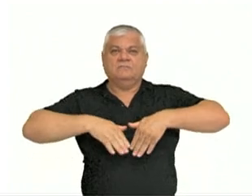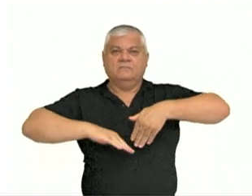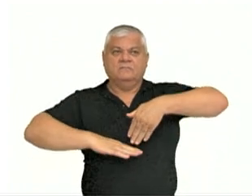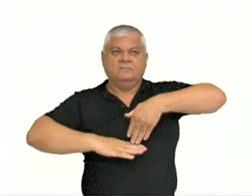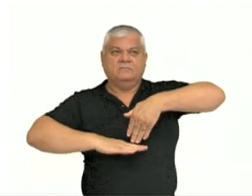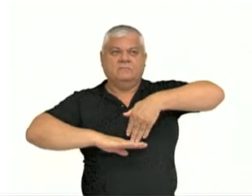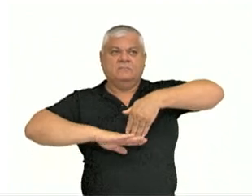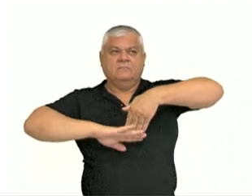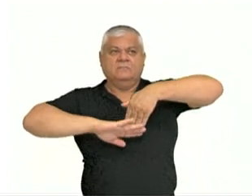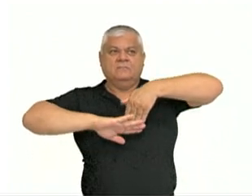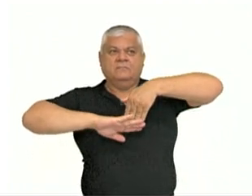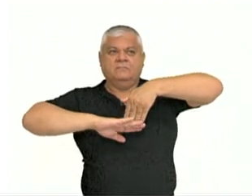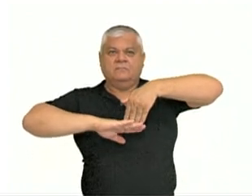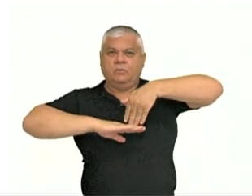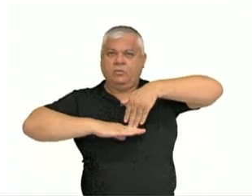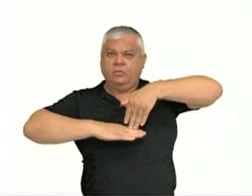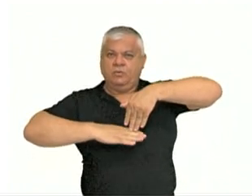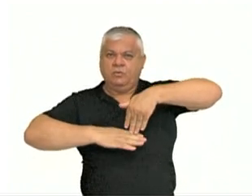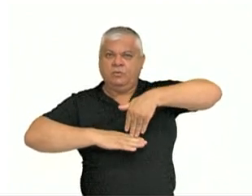respiração e com base